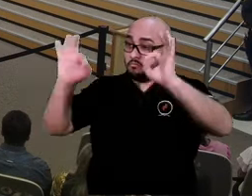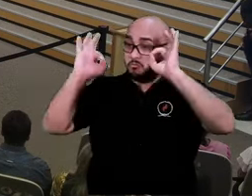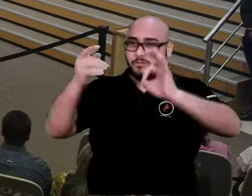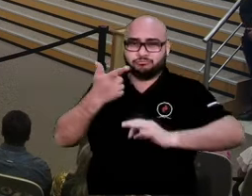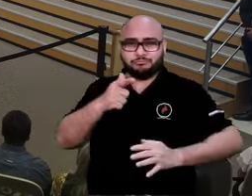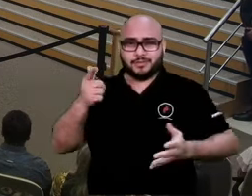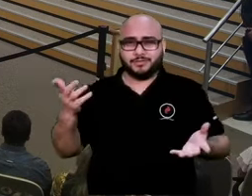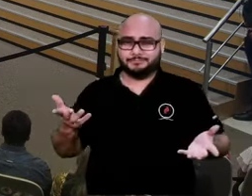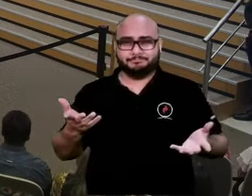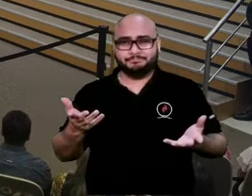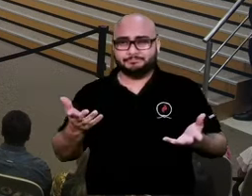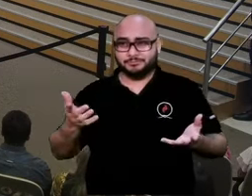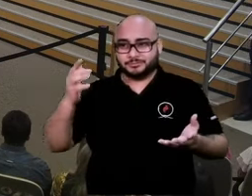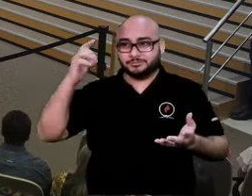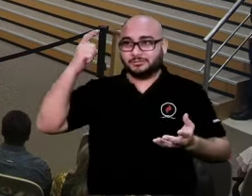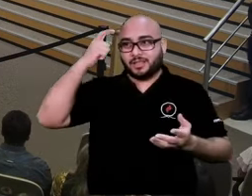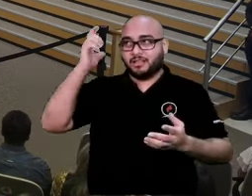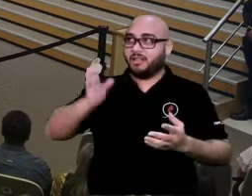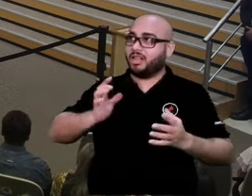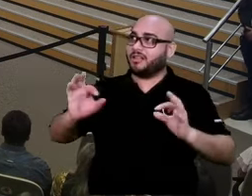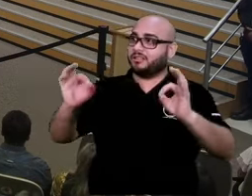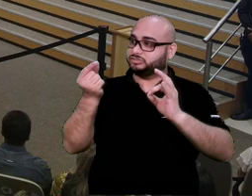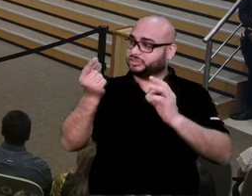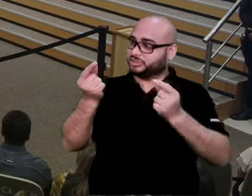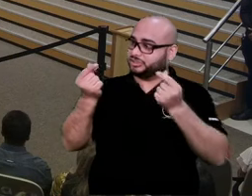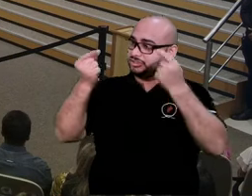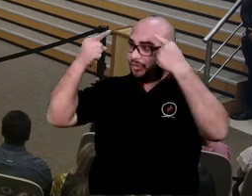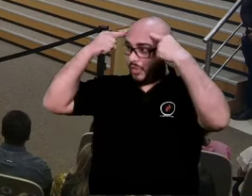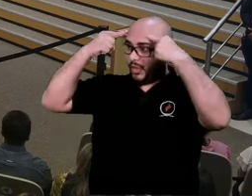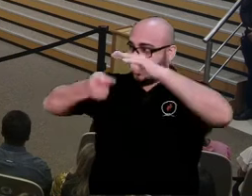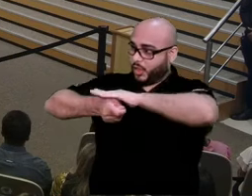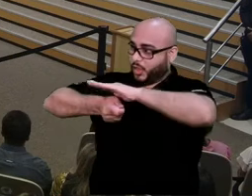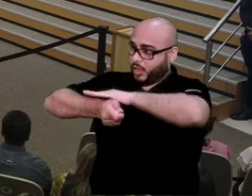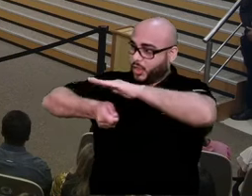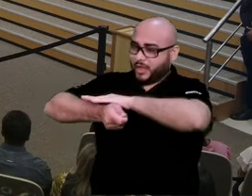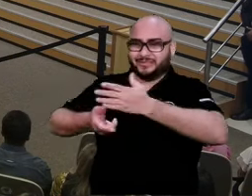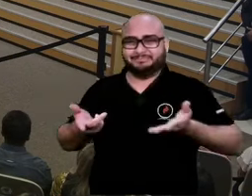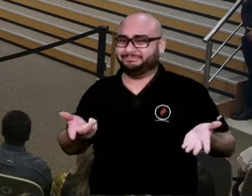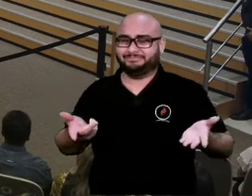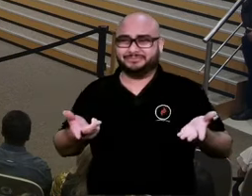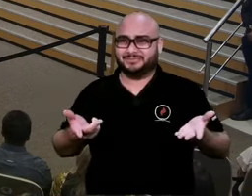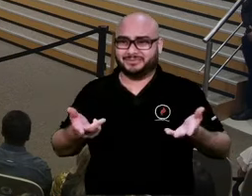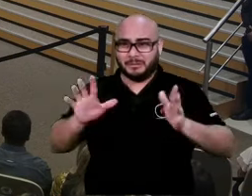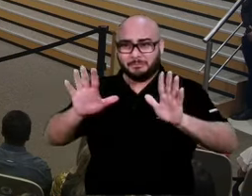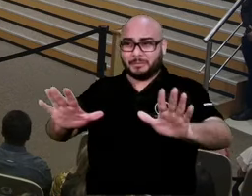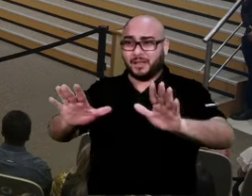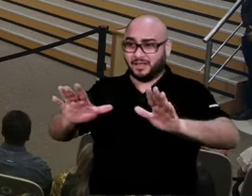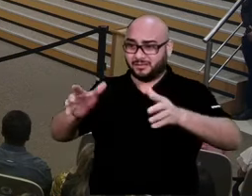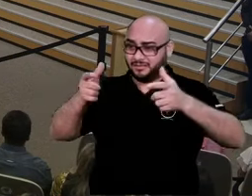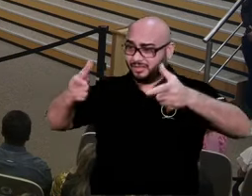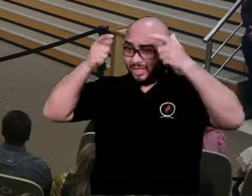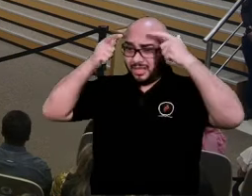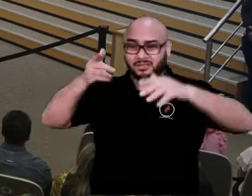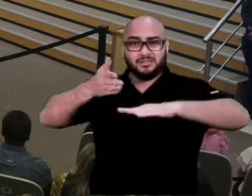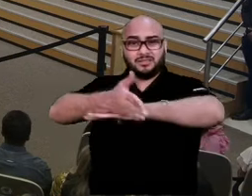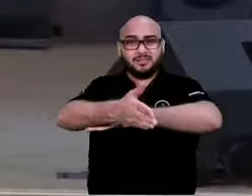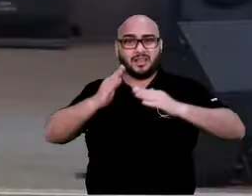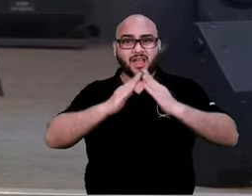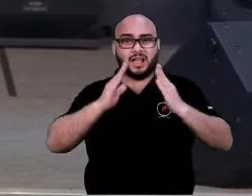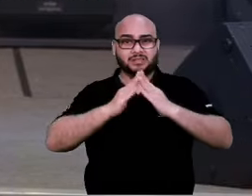agora ele não tem riqueza, mas olha para onde ele está indo. Olha ele entrando na casa de Deus de